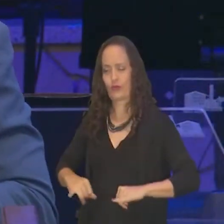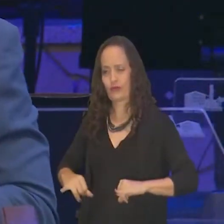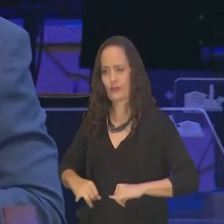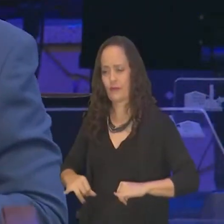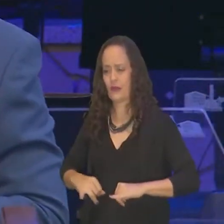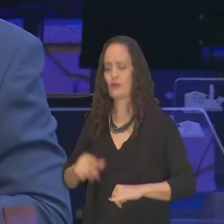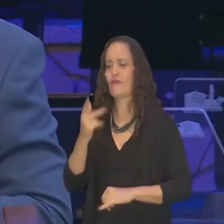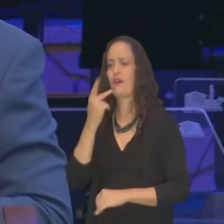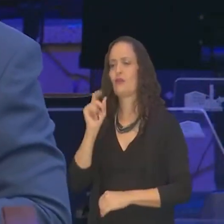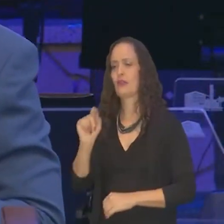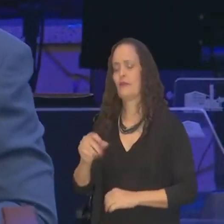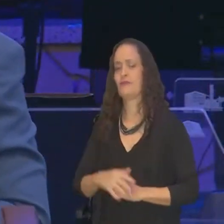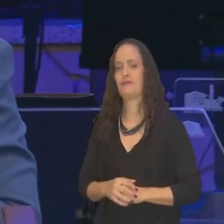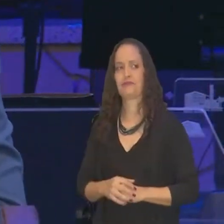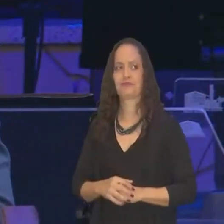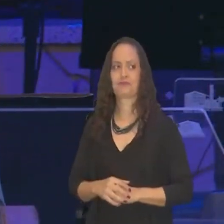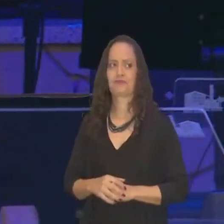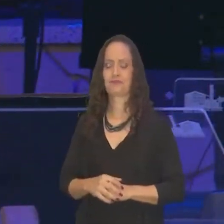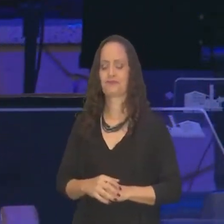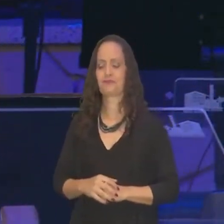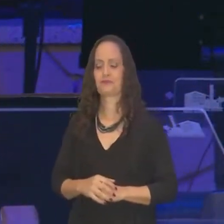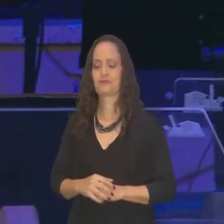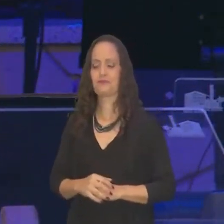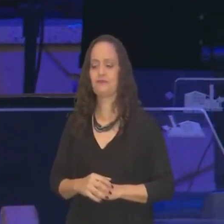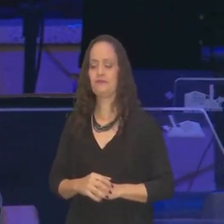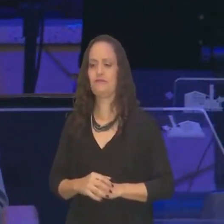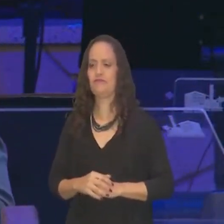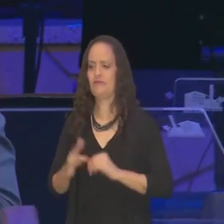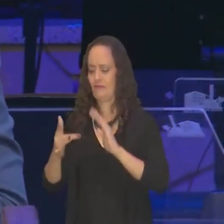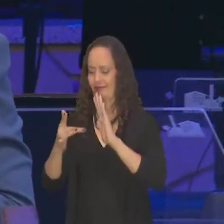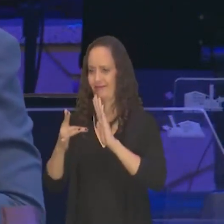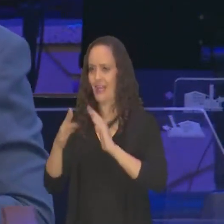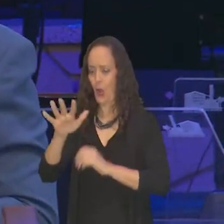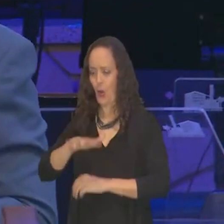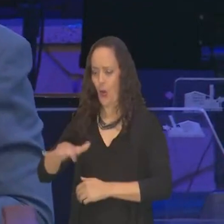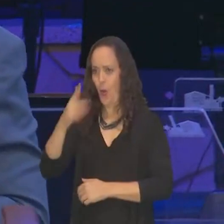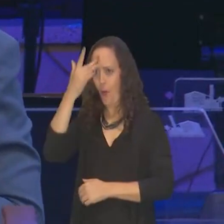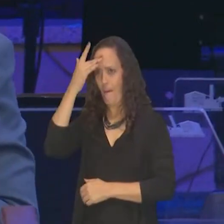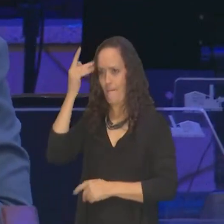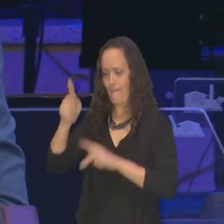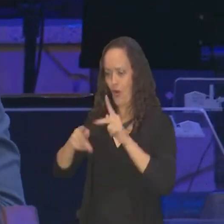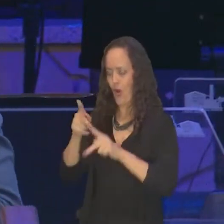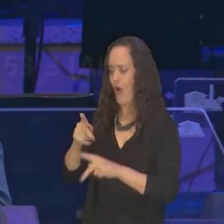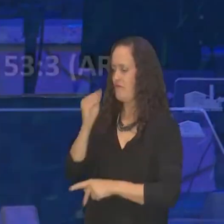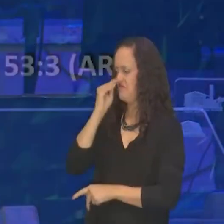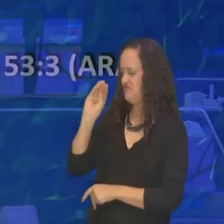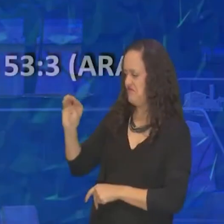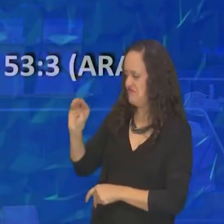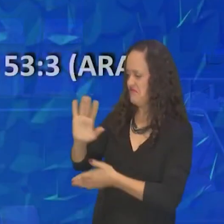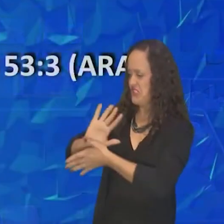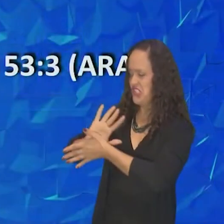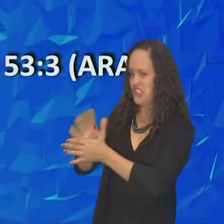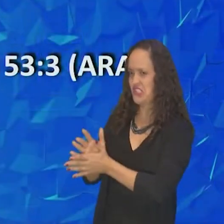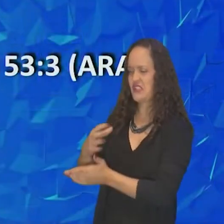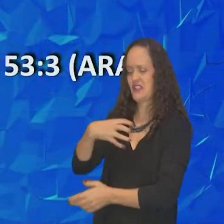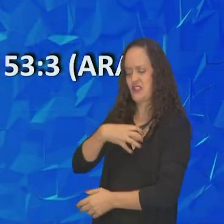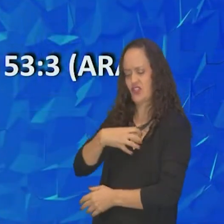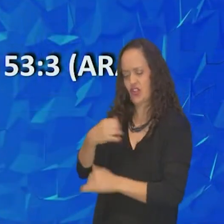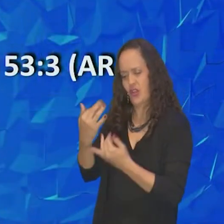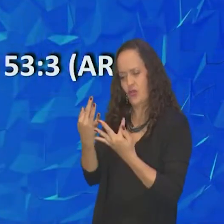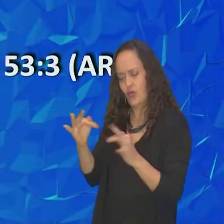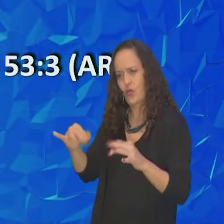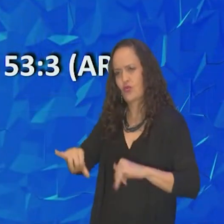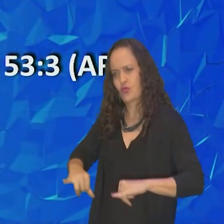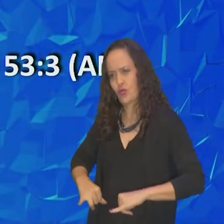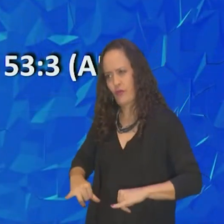dizer, no verso de número 3, que ele era desprezado, mais rejeitado entre os homens, homem de dores e que sabe o que é